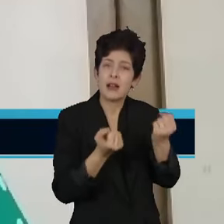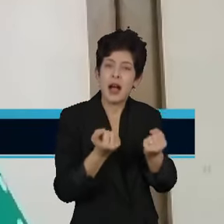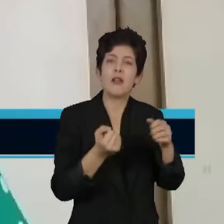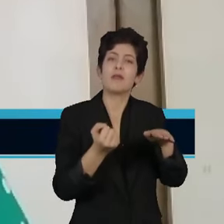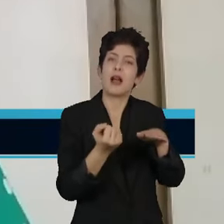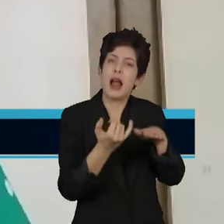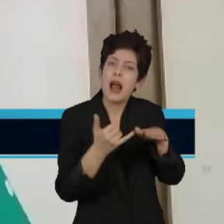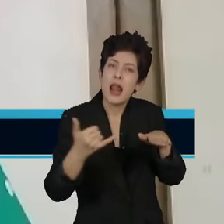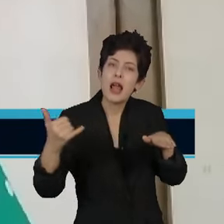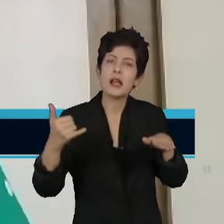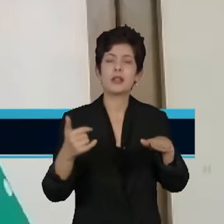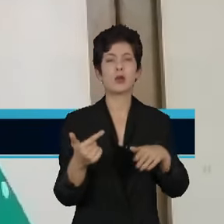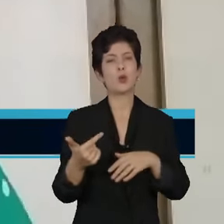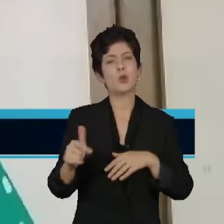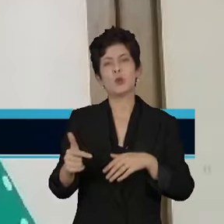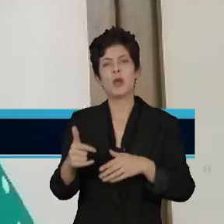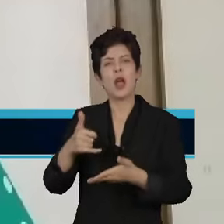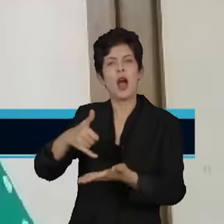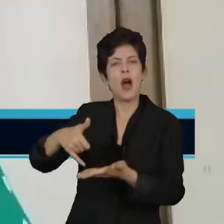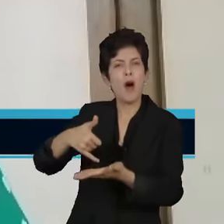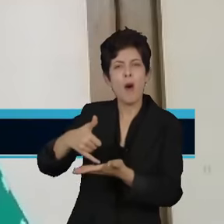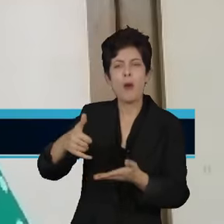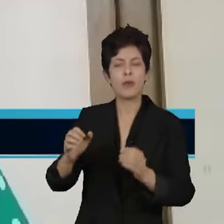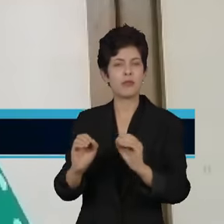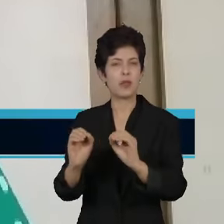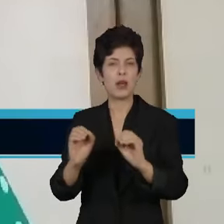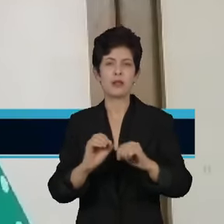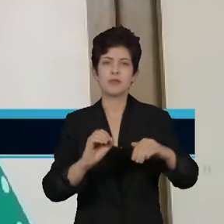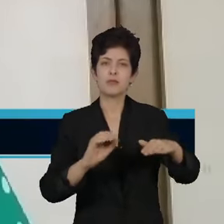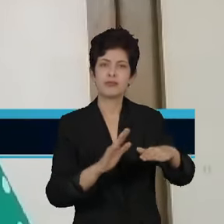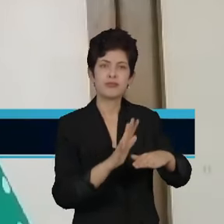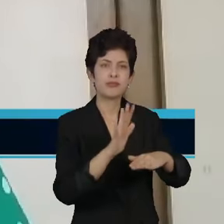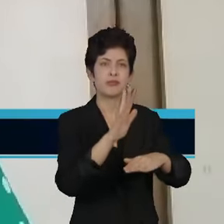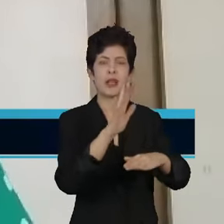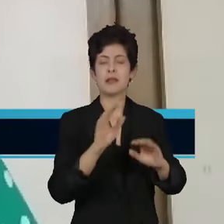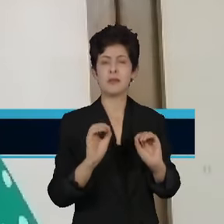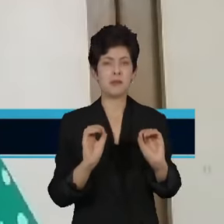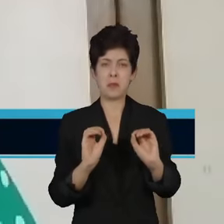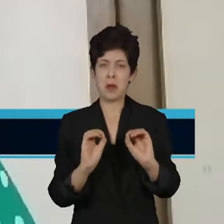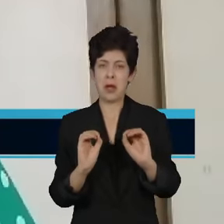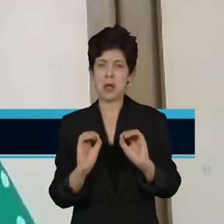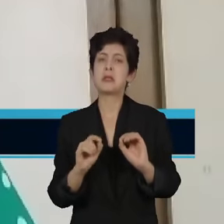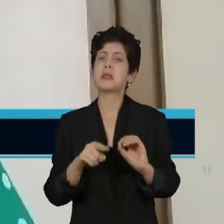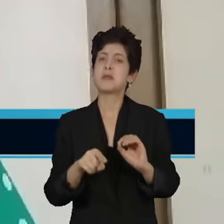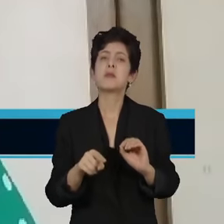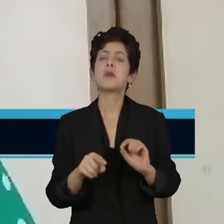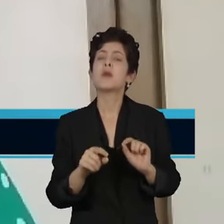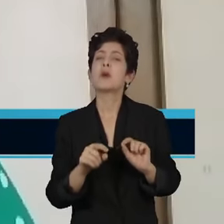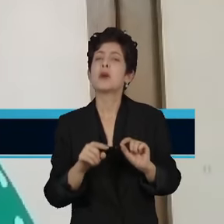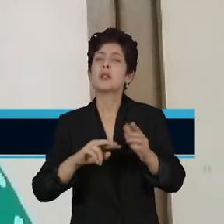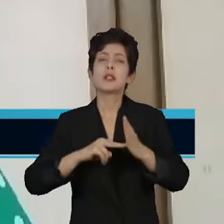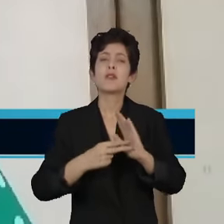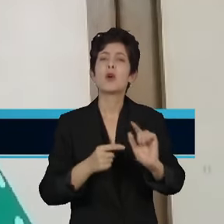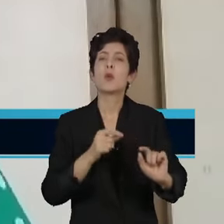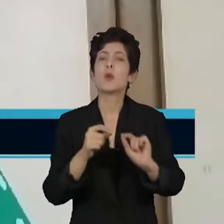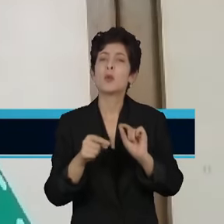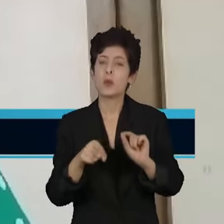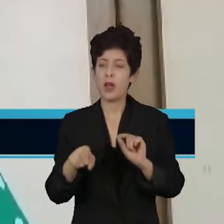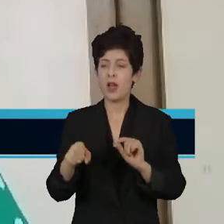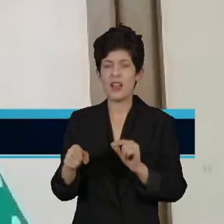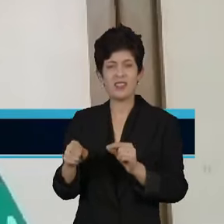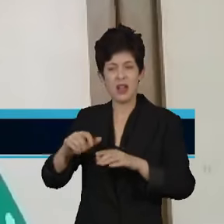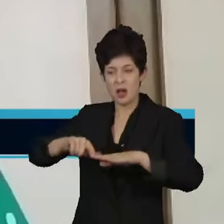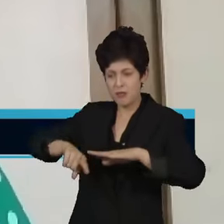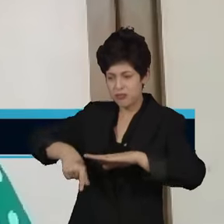termoelétricas que não usam óleo combustível, gerar sua energia sem ser pelo petróleo, significa que a capacidade de refino